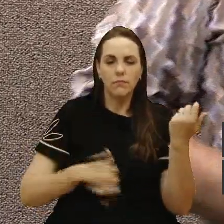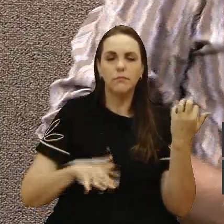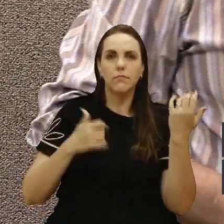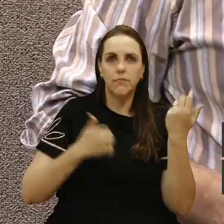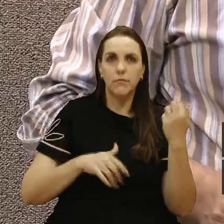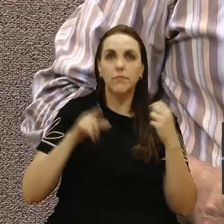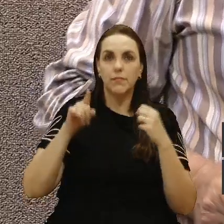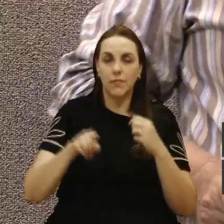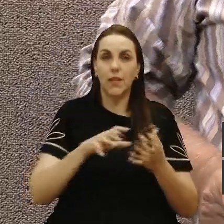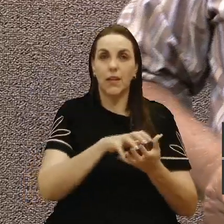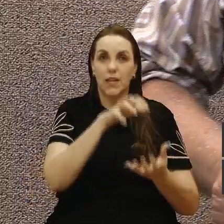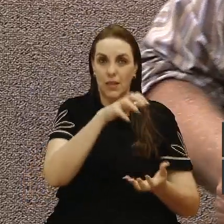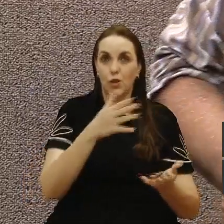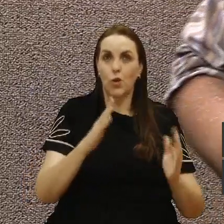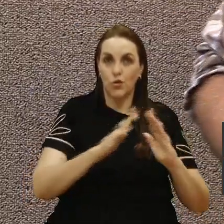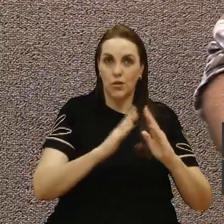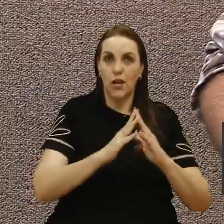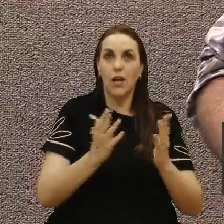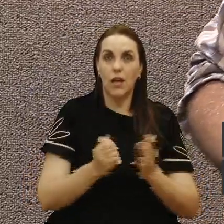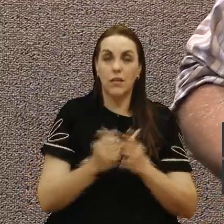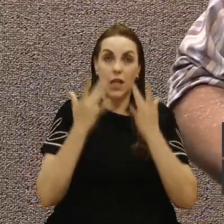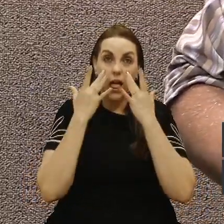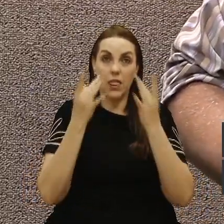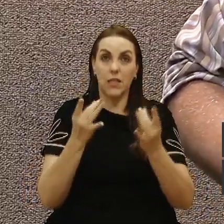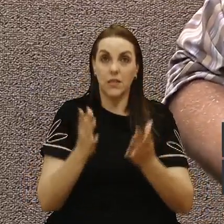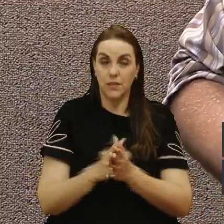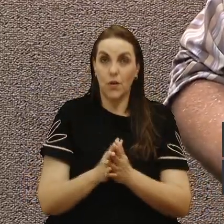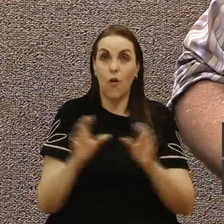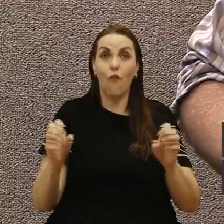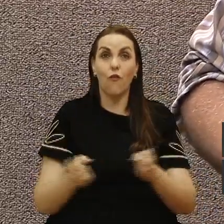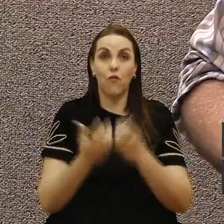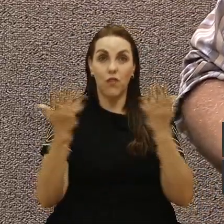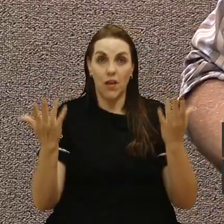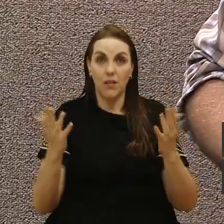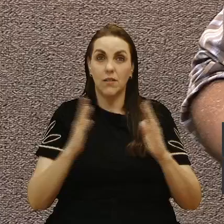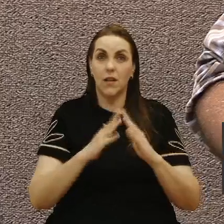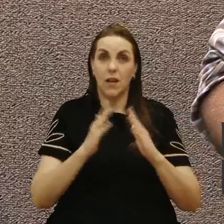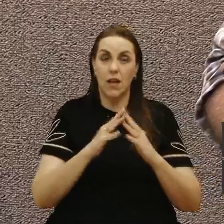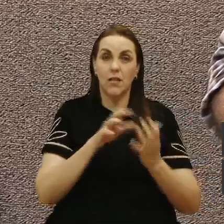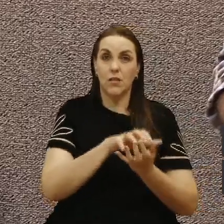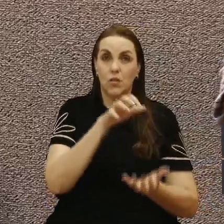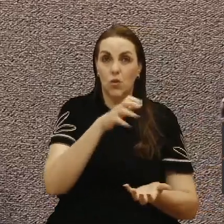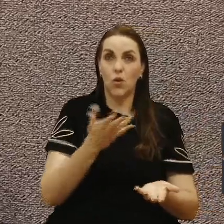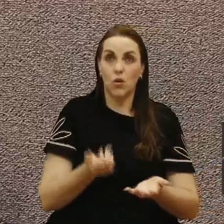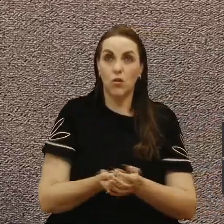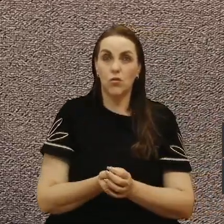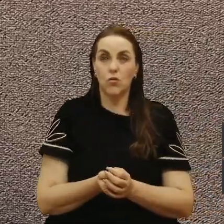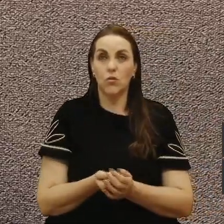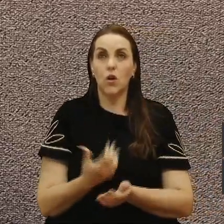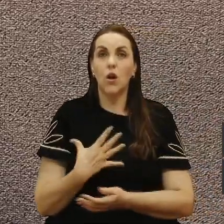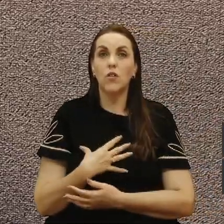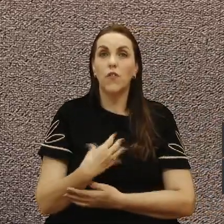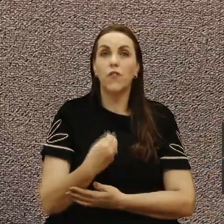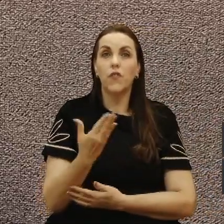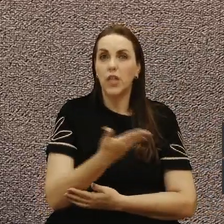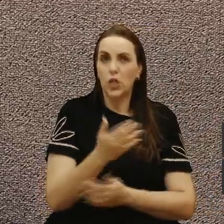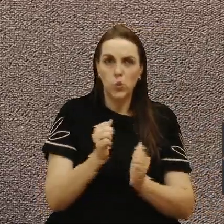atenção ainda, uma festa numa casa de idosos com os filhos. Pergunta quantos filhos